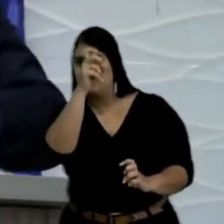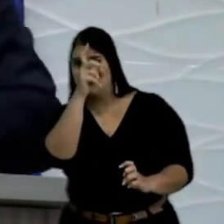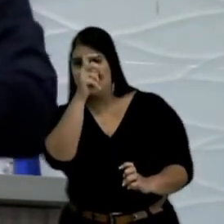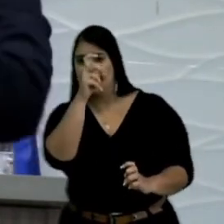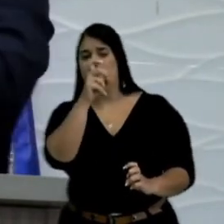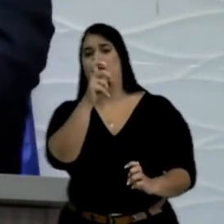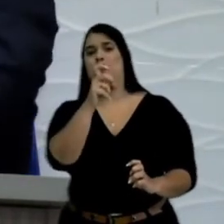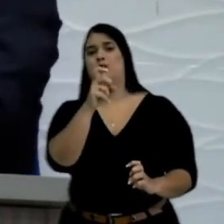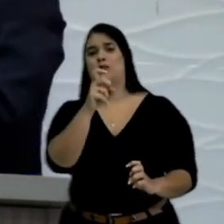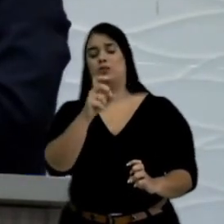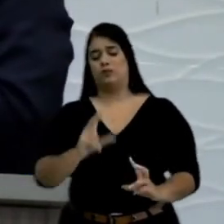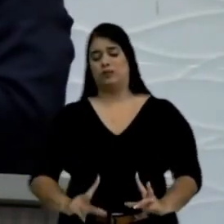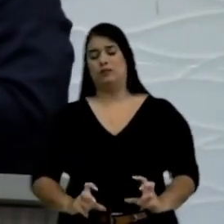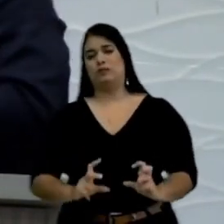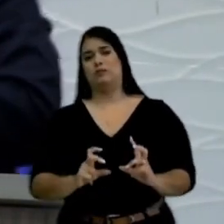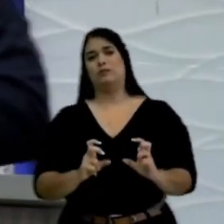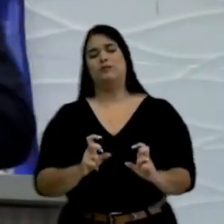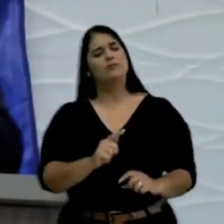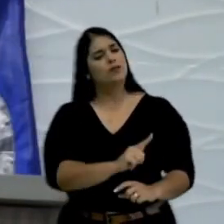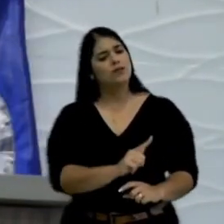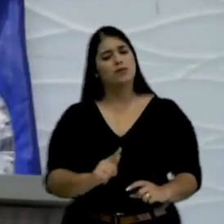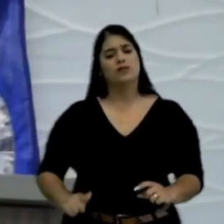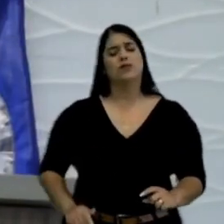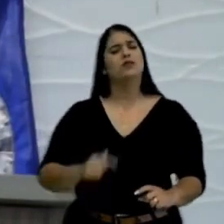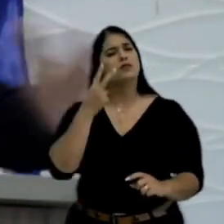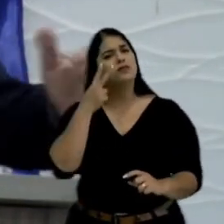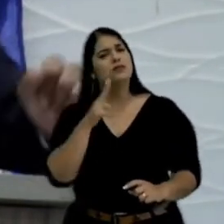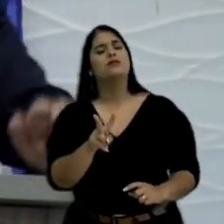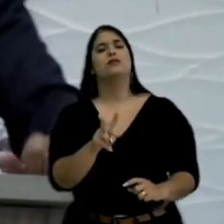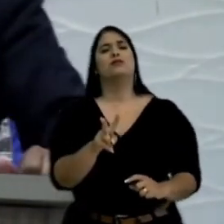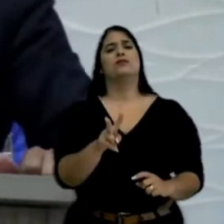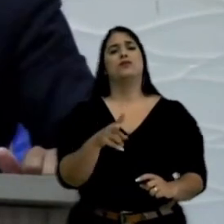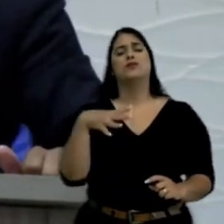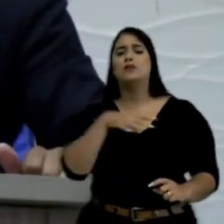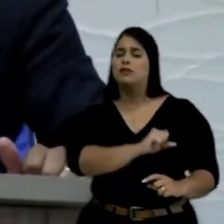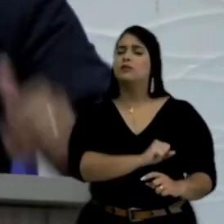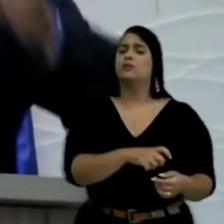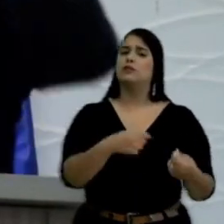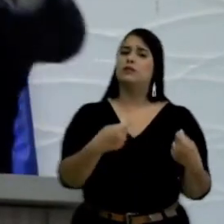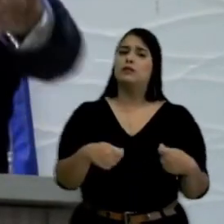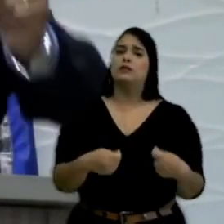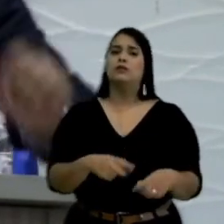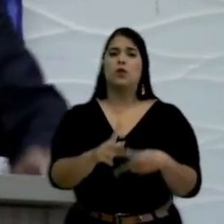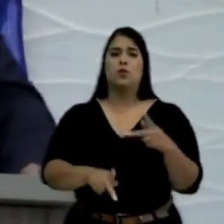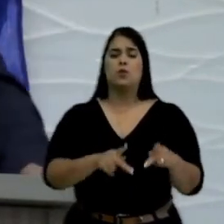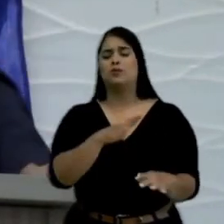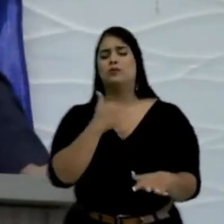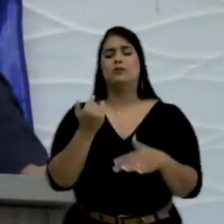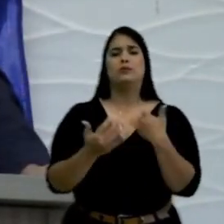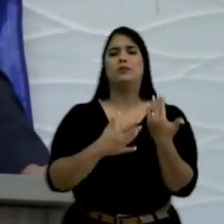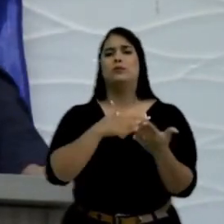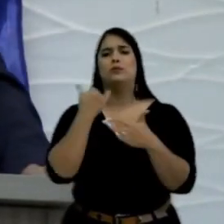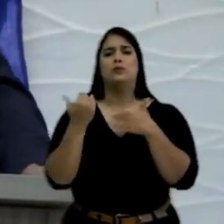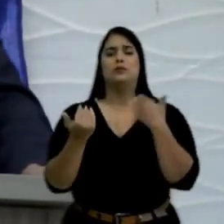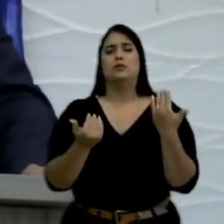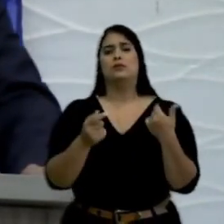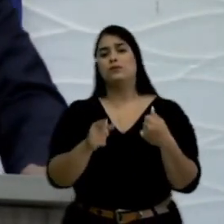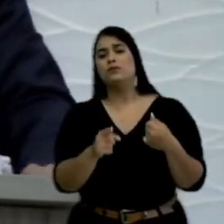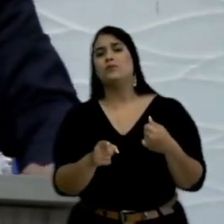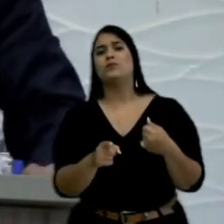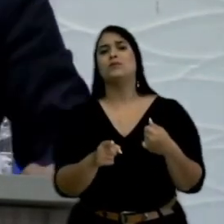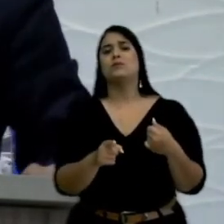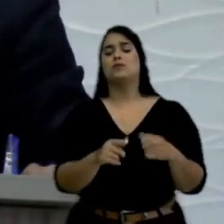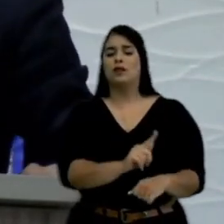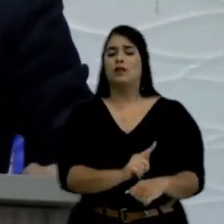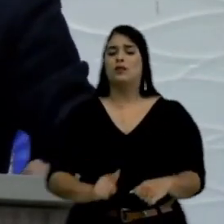direto, governadora, veja, corra atrás, o povo está morrendo, você está aí no